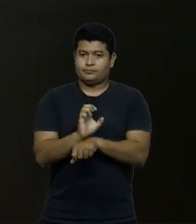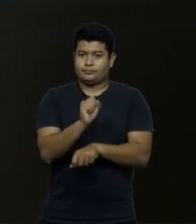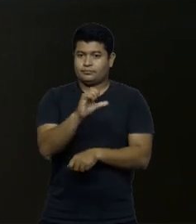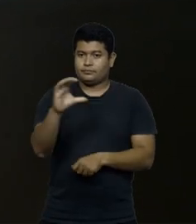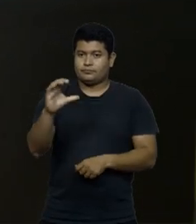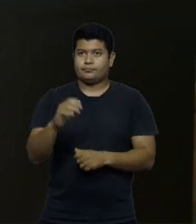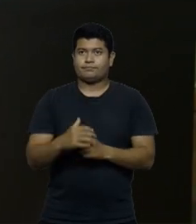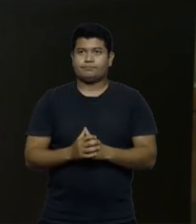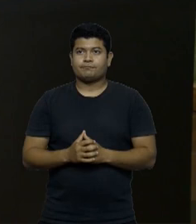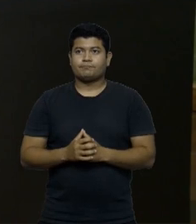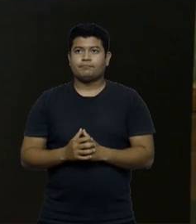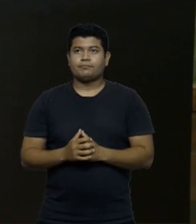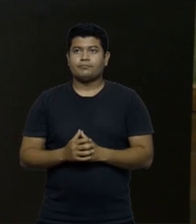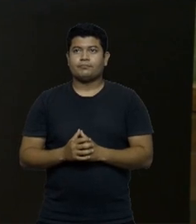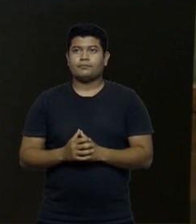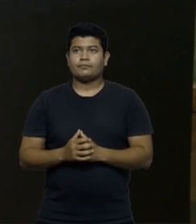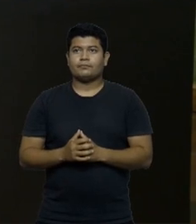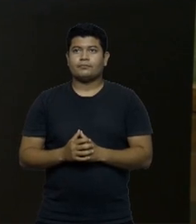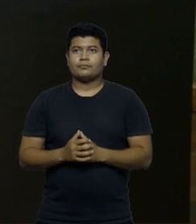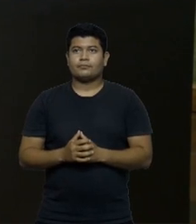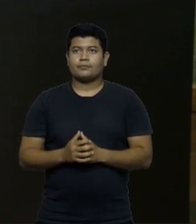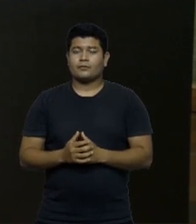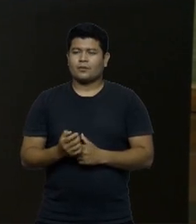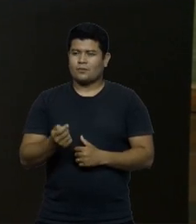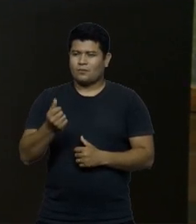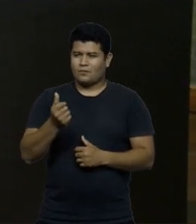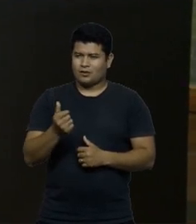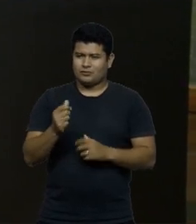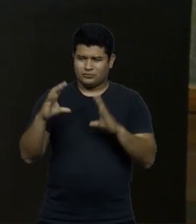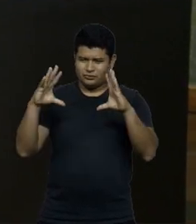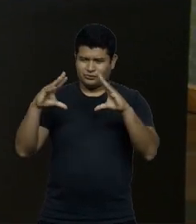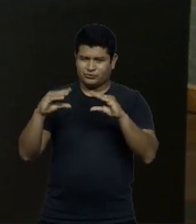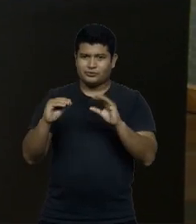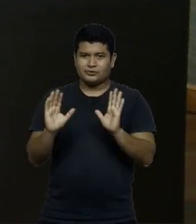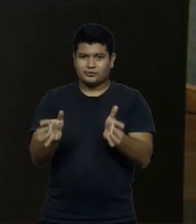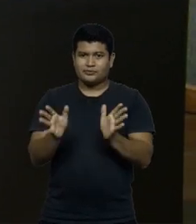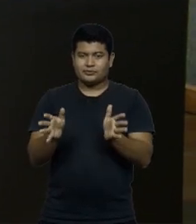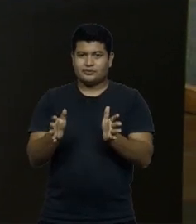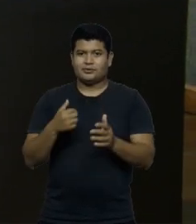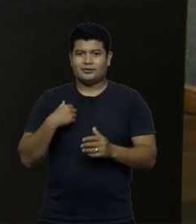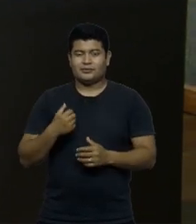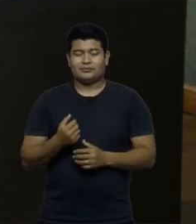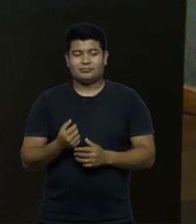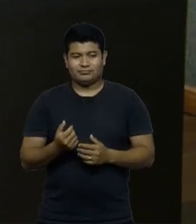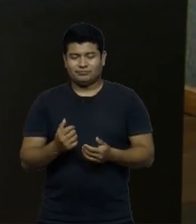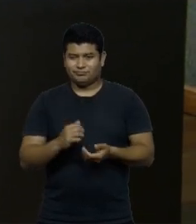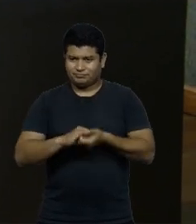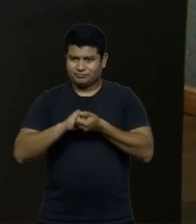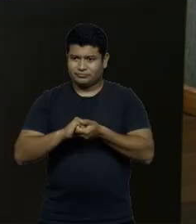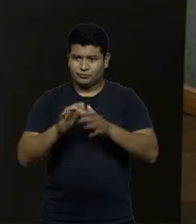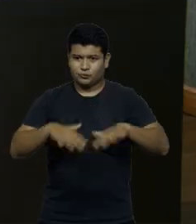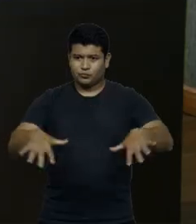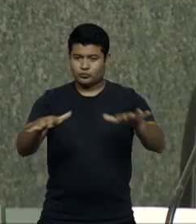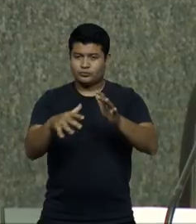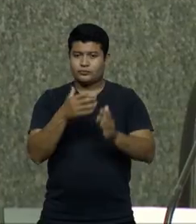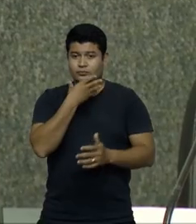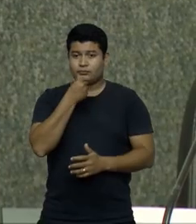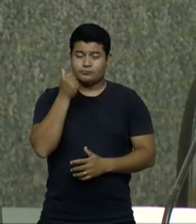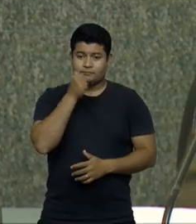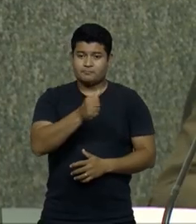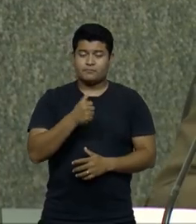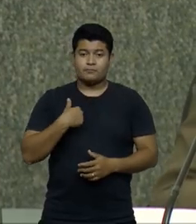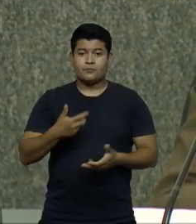o bom é lá faz Boa noite né já para todos e todas eu queria